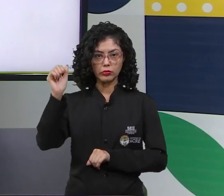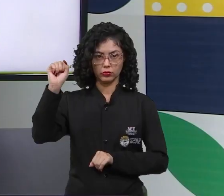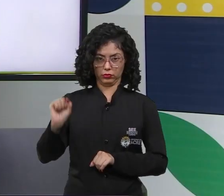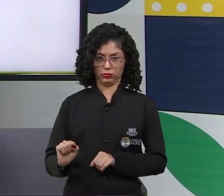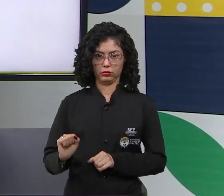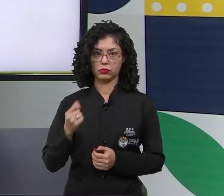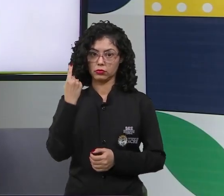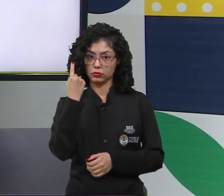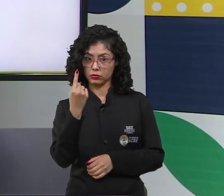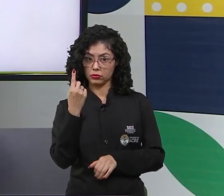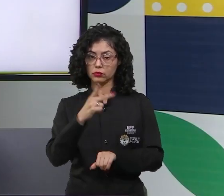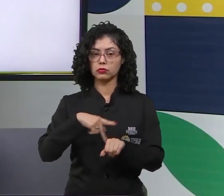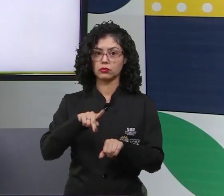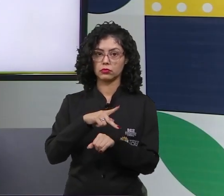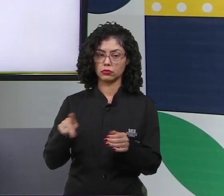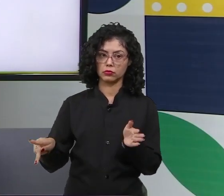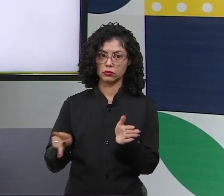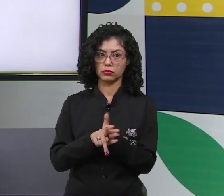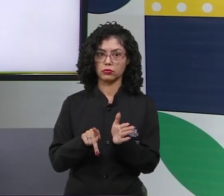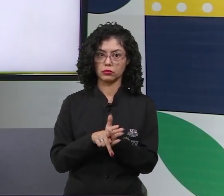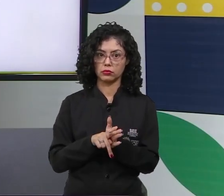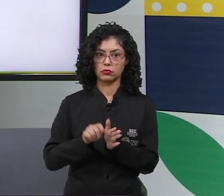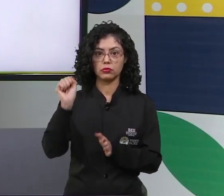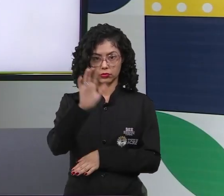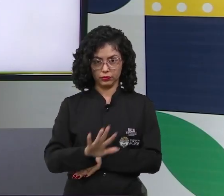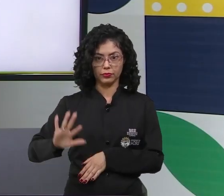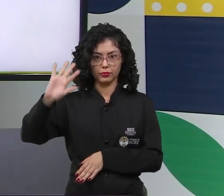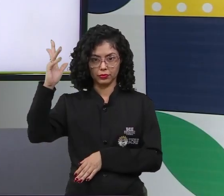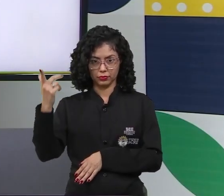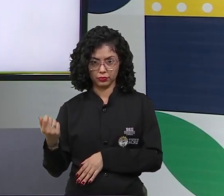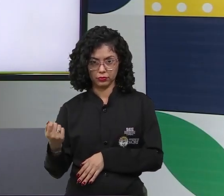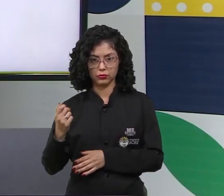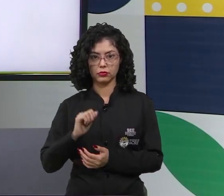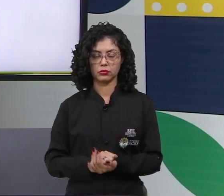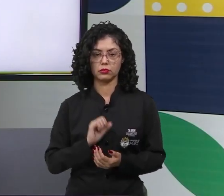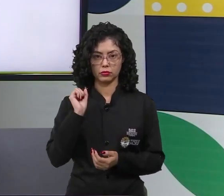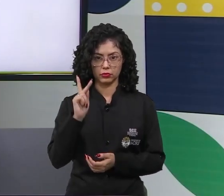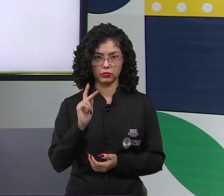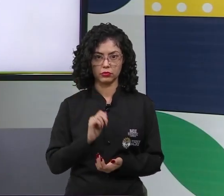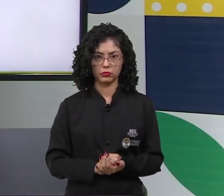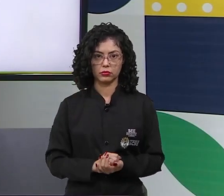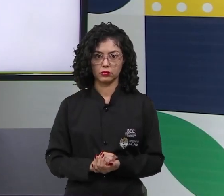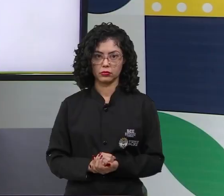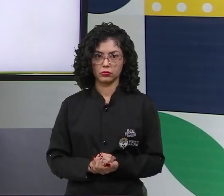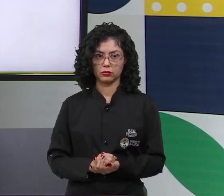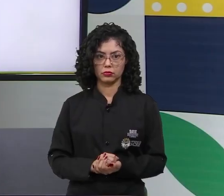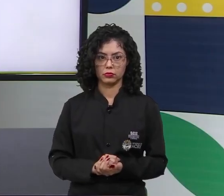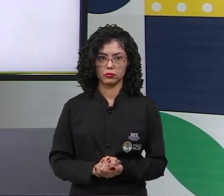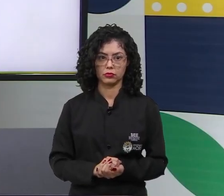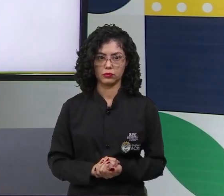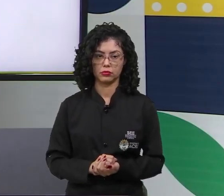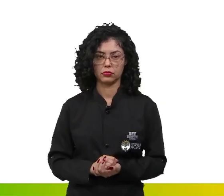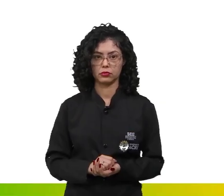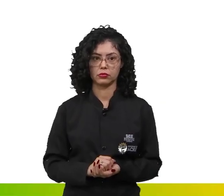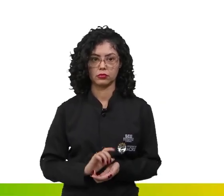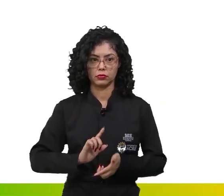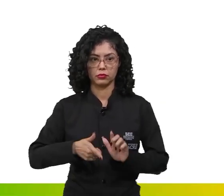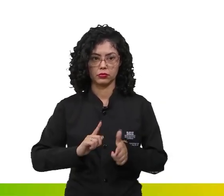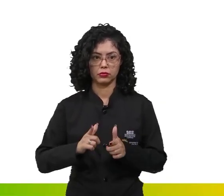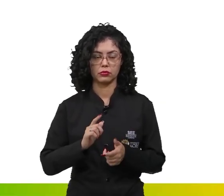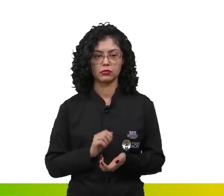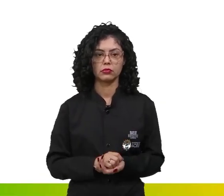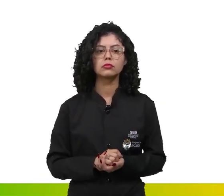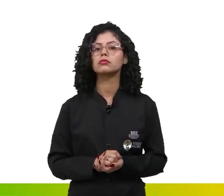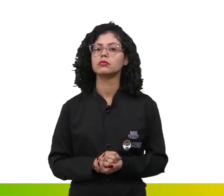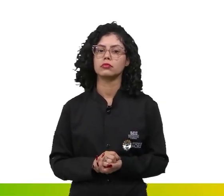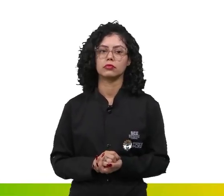Sul é um país que pertence ao continente africano. Tá bom? Dito isso, nosso gabarito ficou fácil,